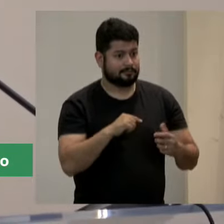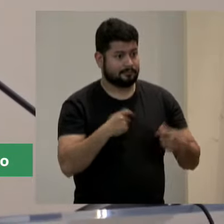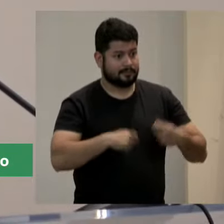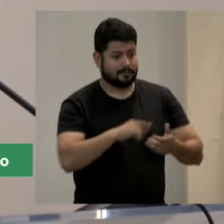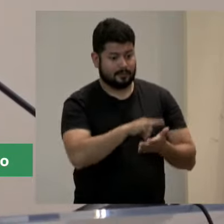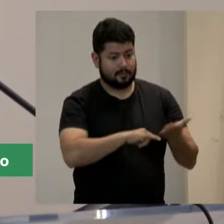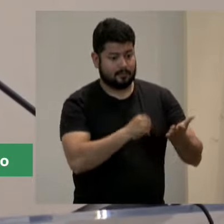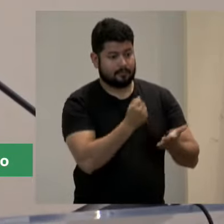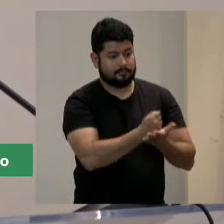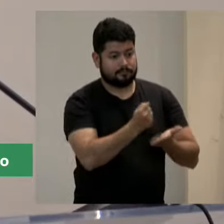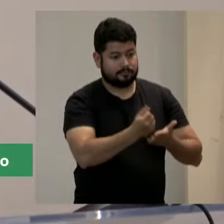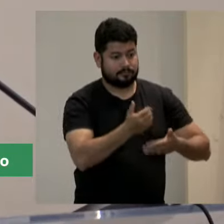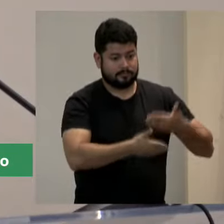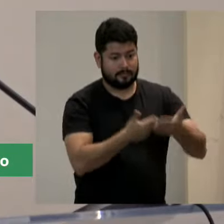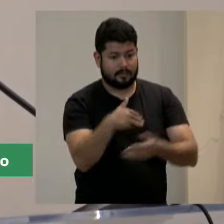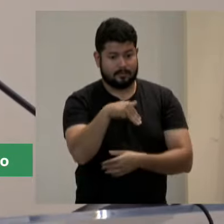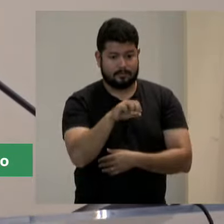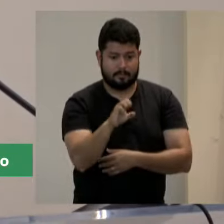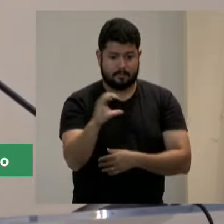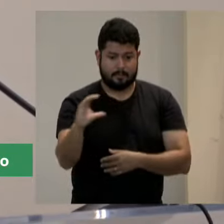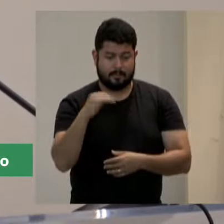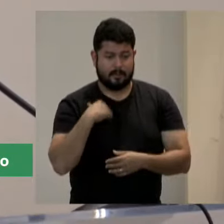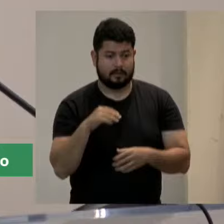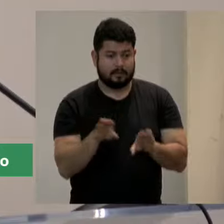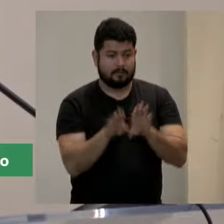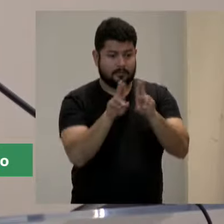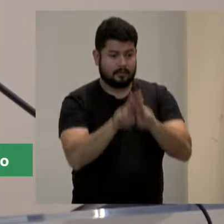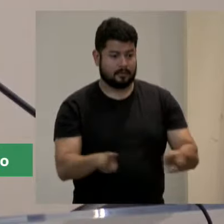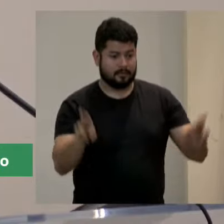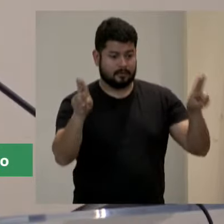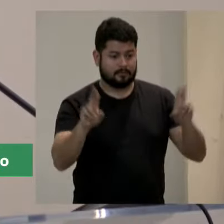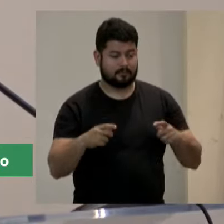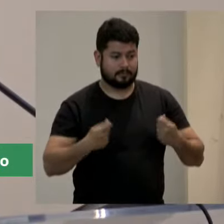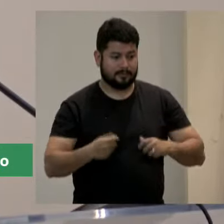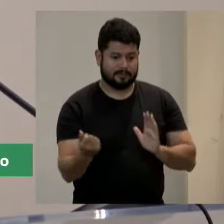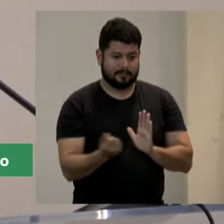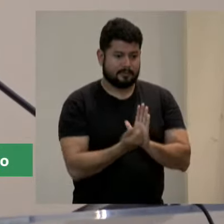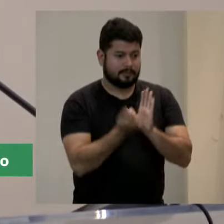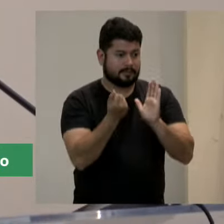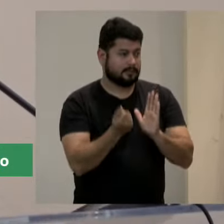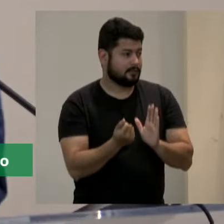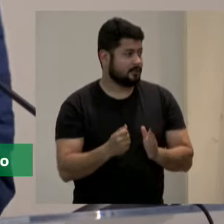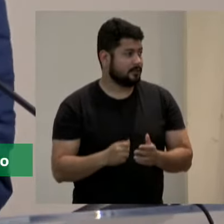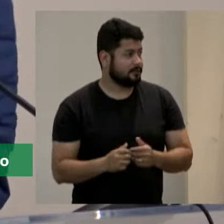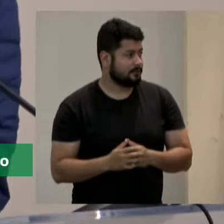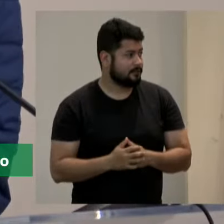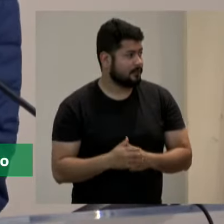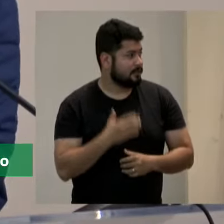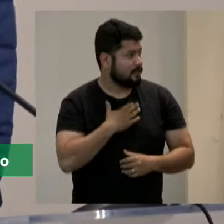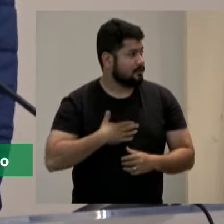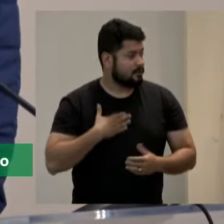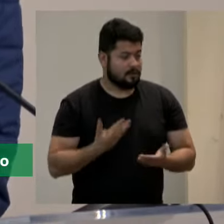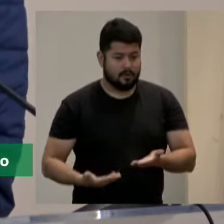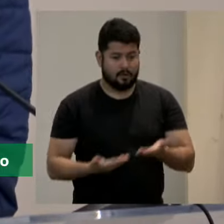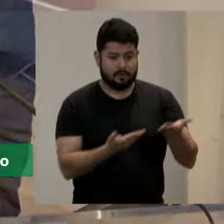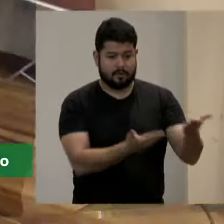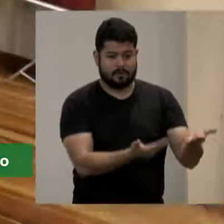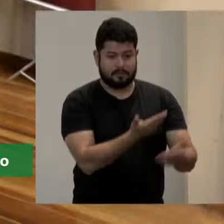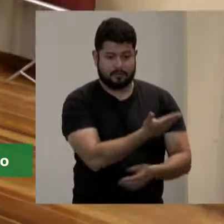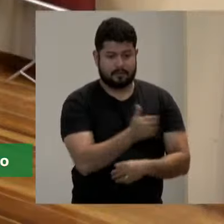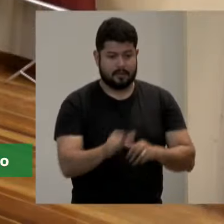que a gente envia para o MEC, para a própria UFSC, para que isso fique registrado, né? Eu gostaria de convidar a